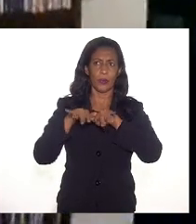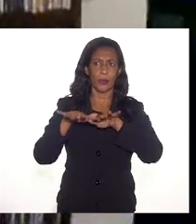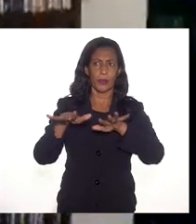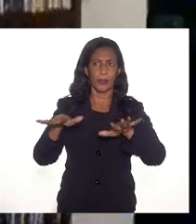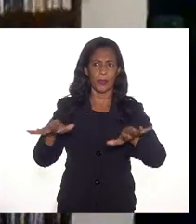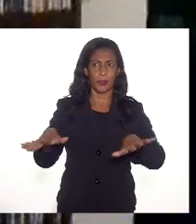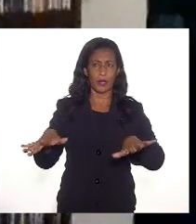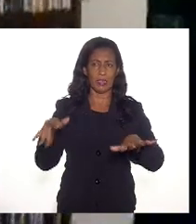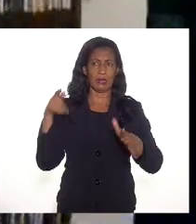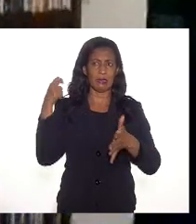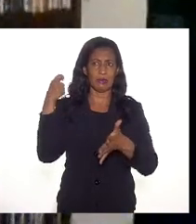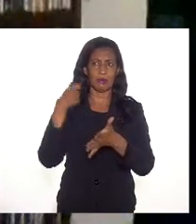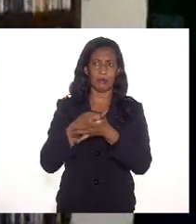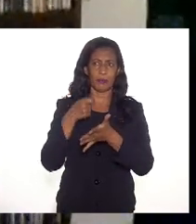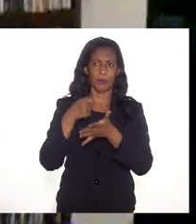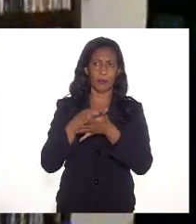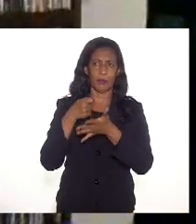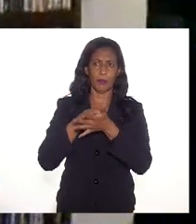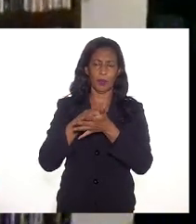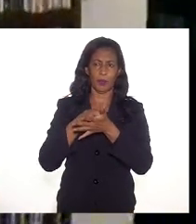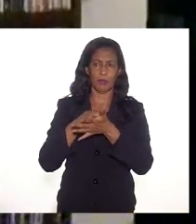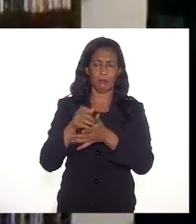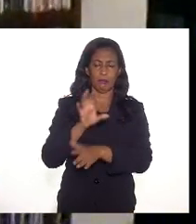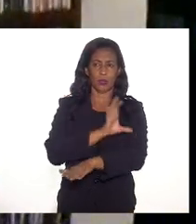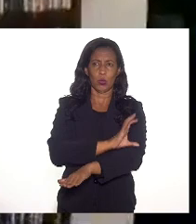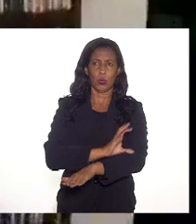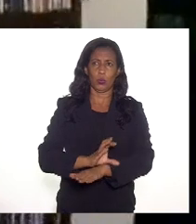impõe ao setor cultural